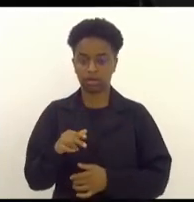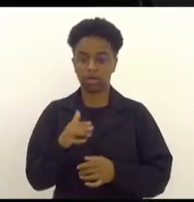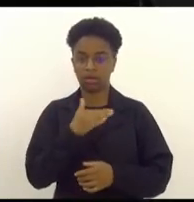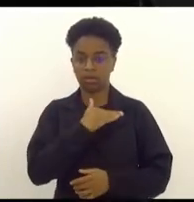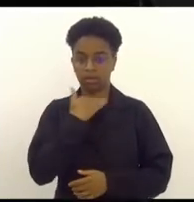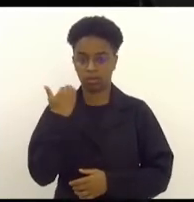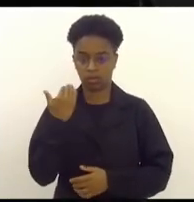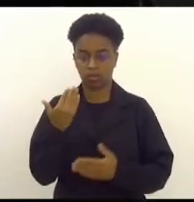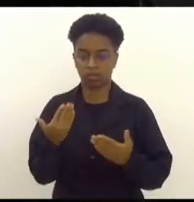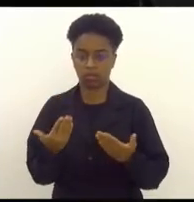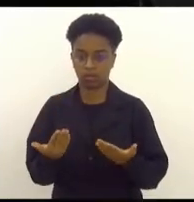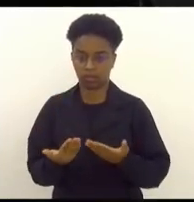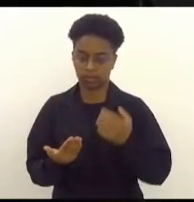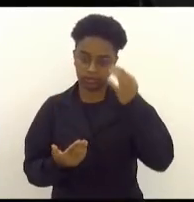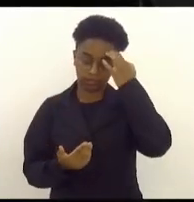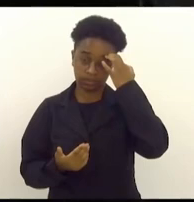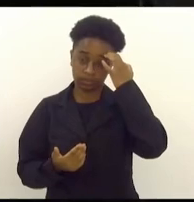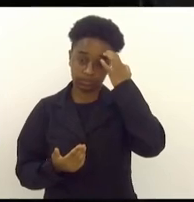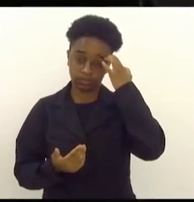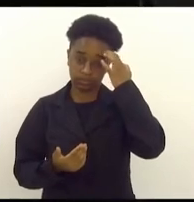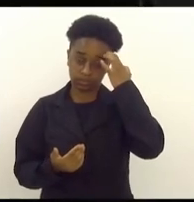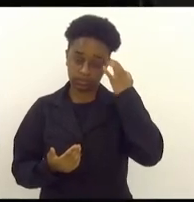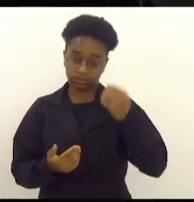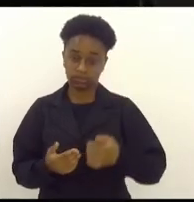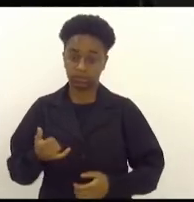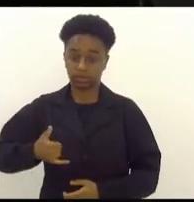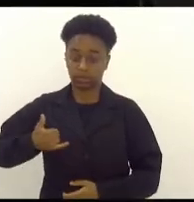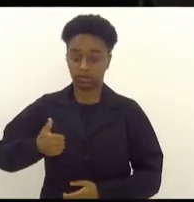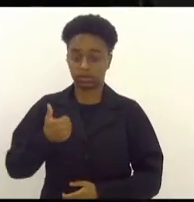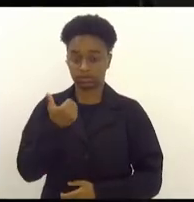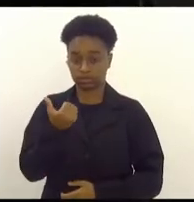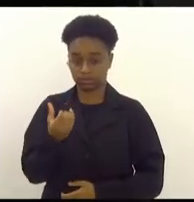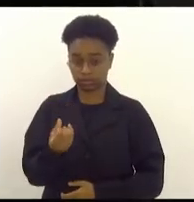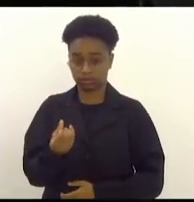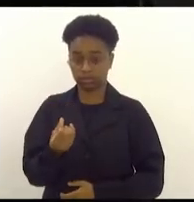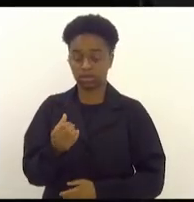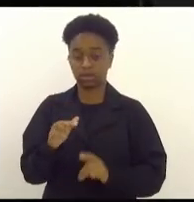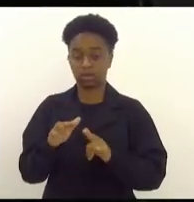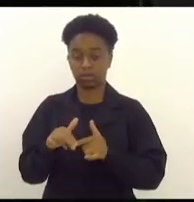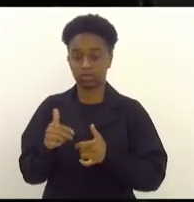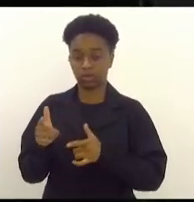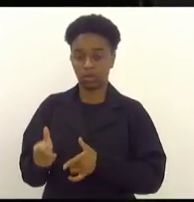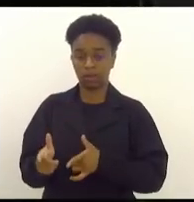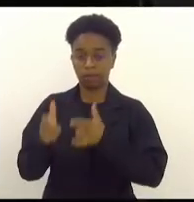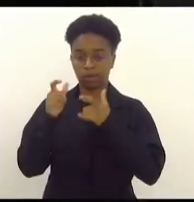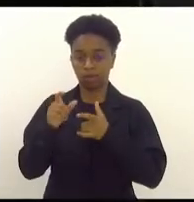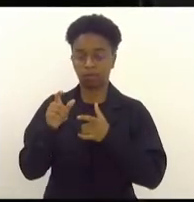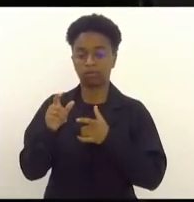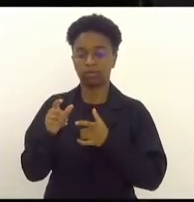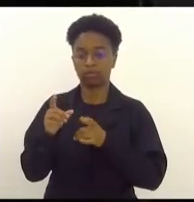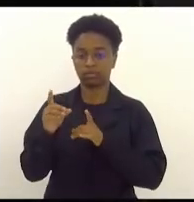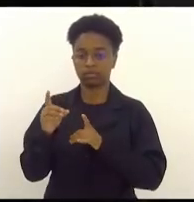assassinato assassinado tinha 16 anos fruto de uma bala perdida